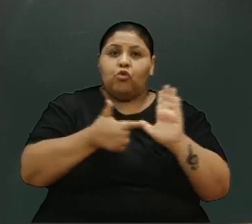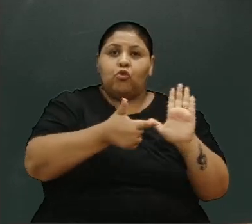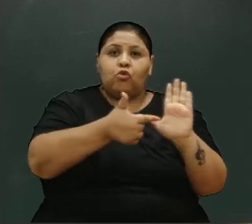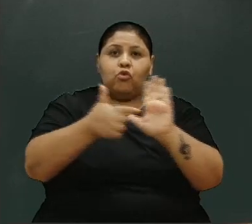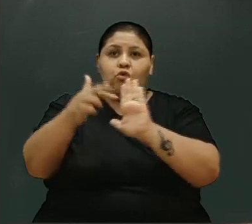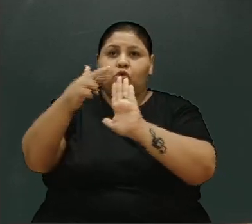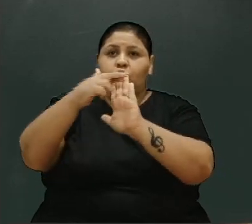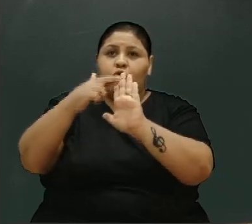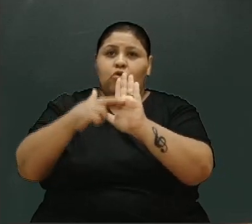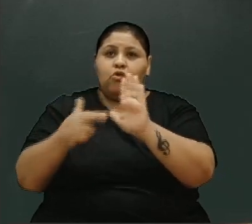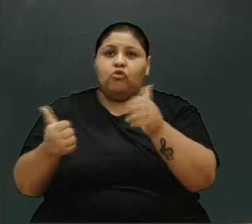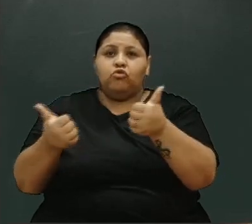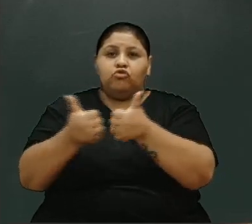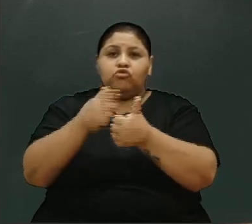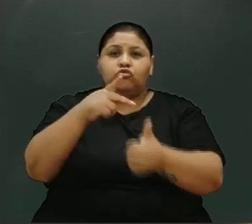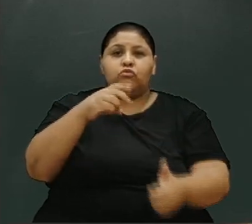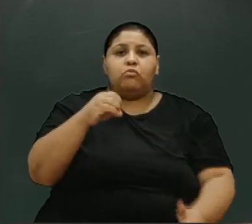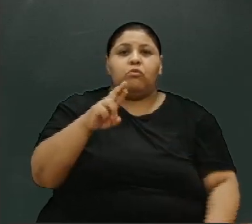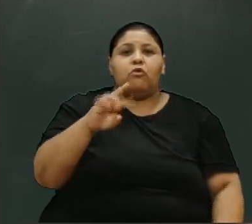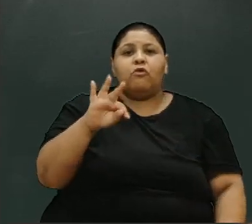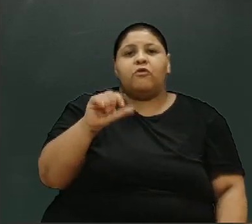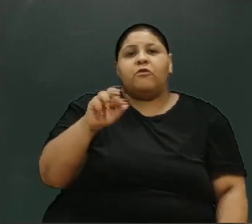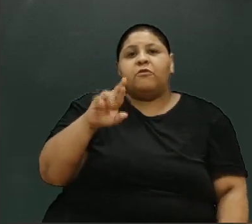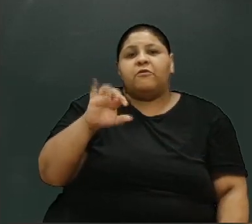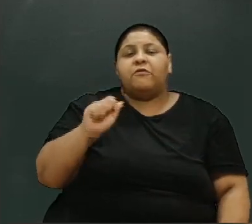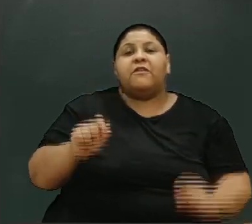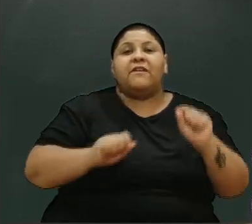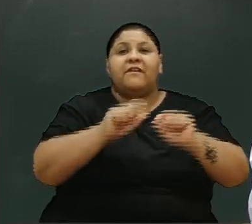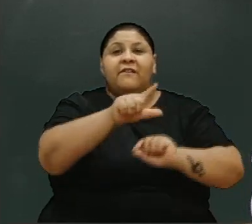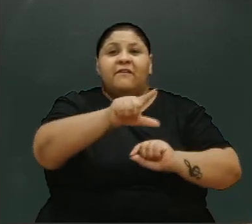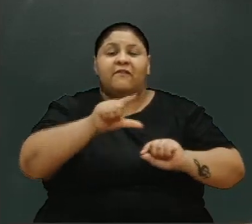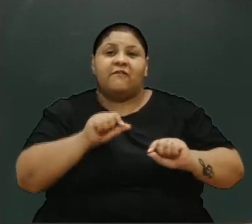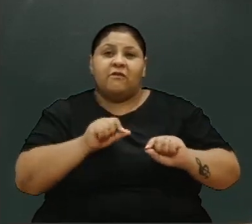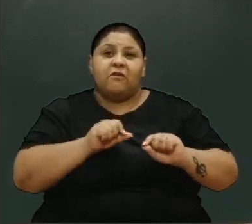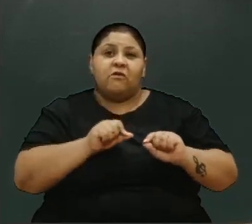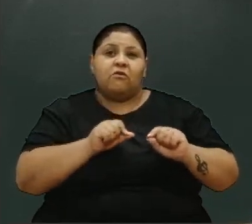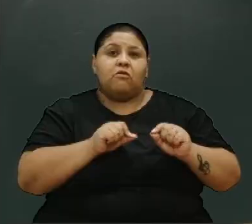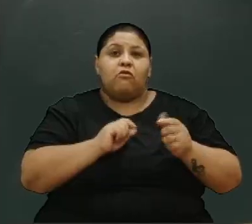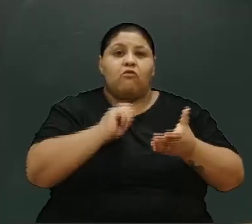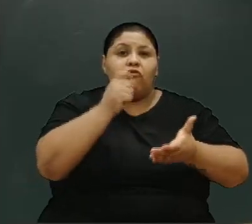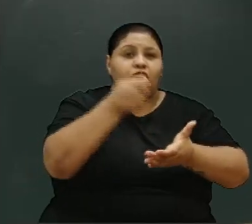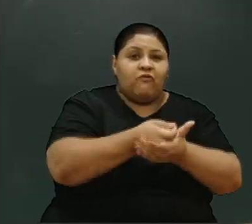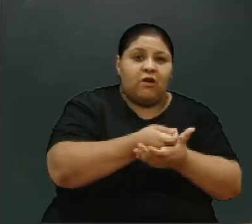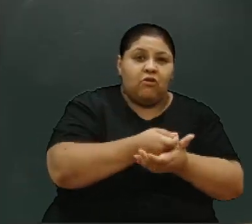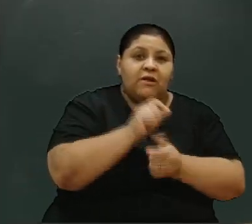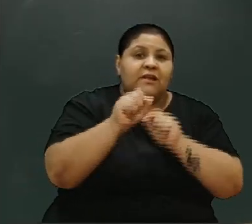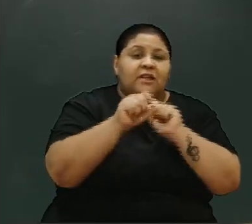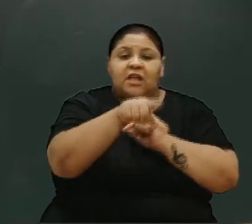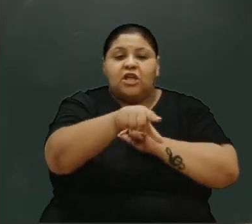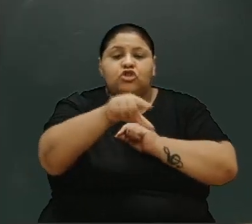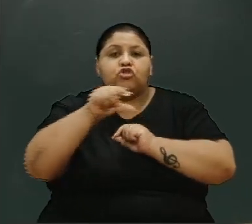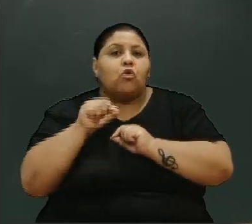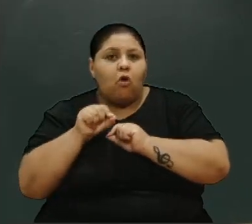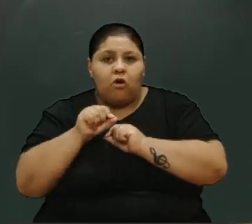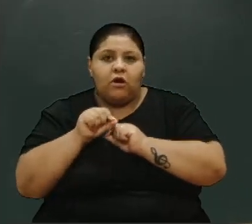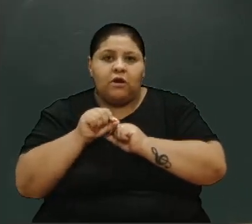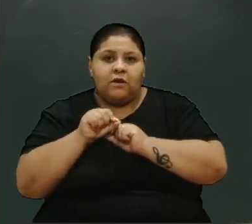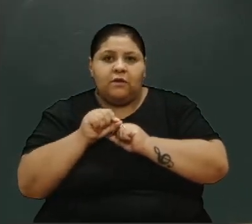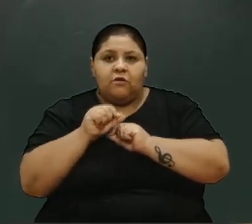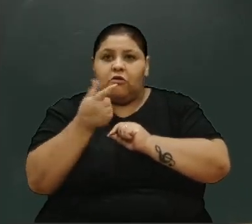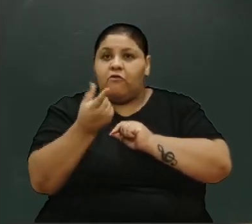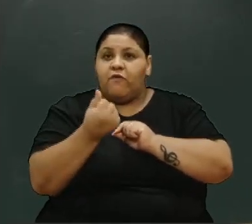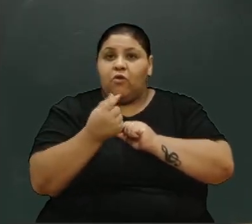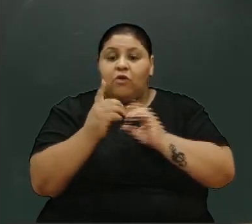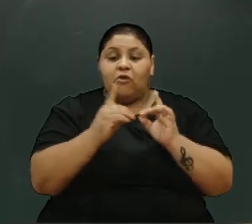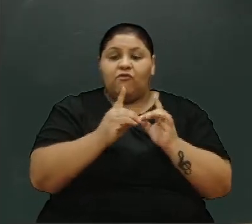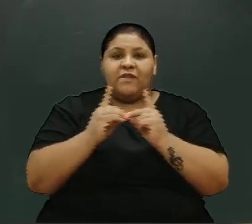regramento através de portaria. Então, quem determina que o valor é 109, anteriormente 104 e anteriormente 98, é o